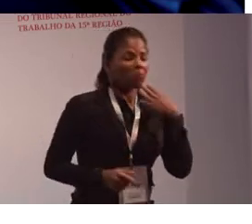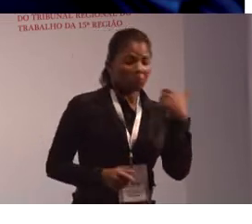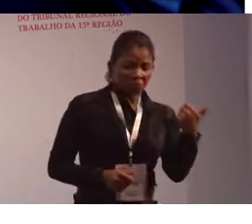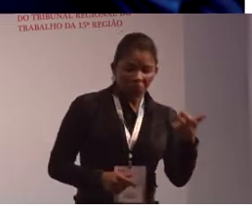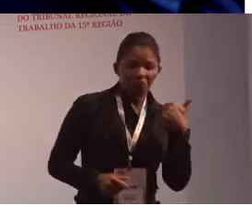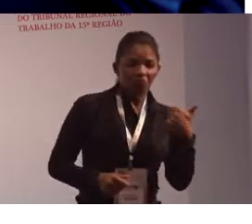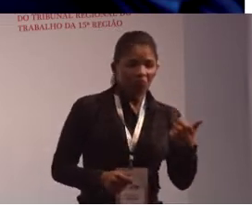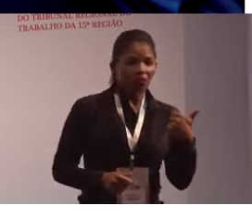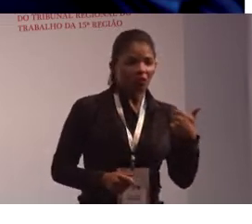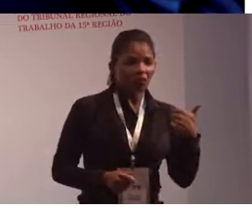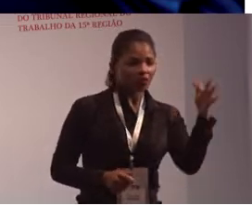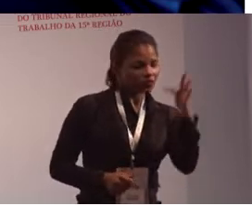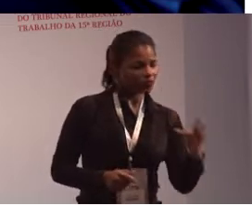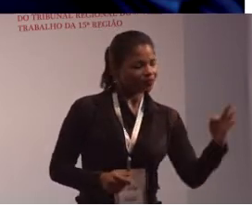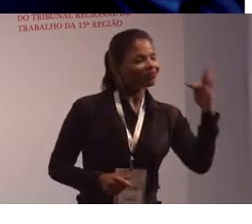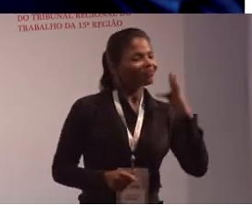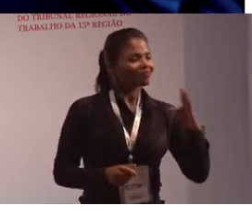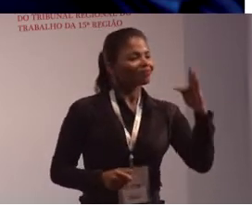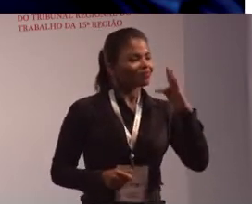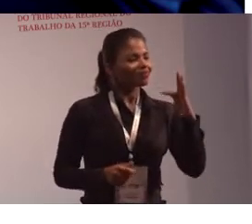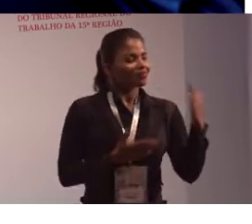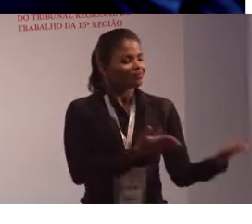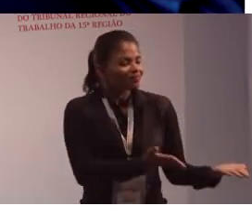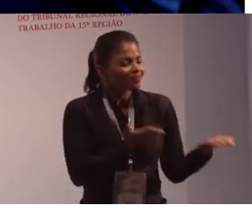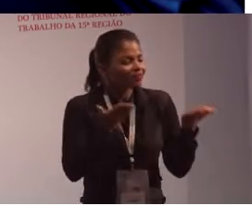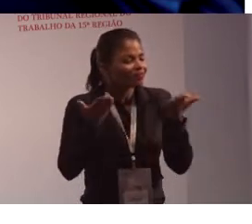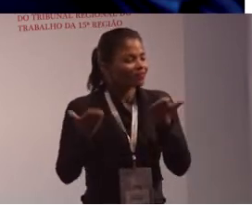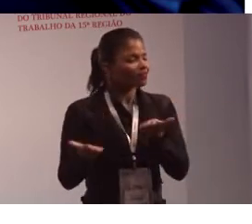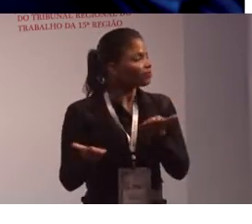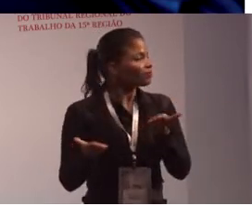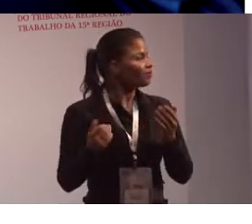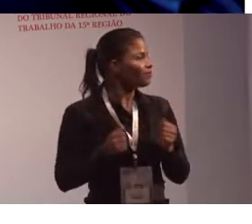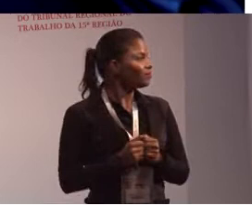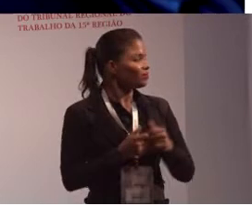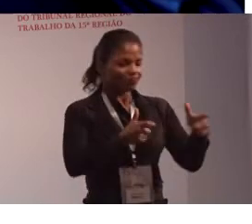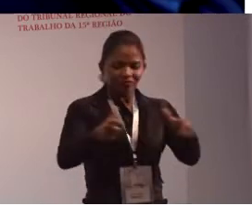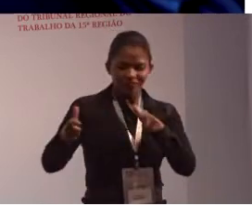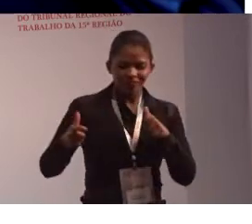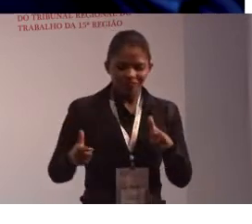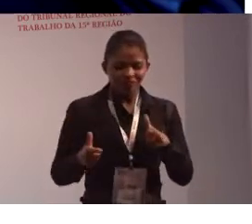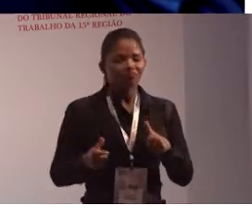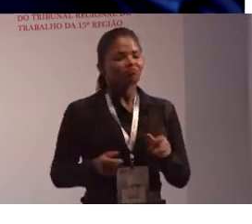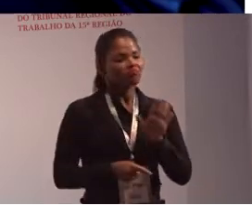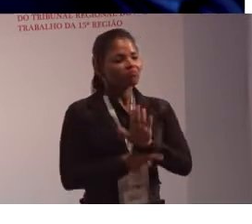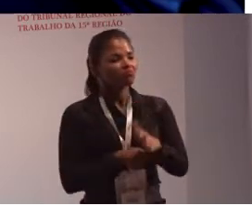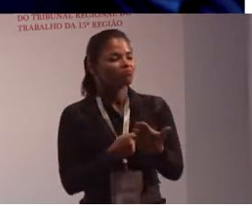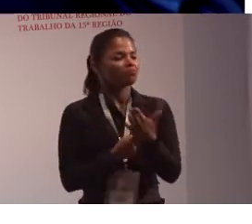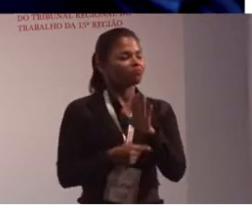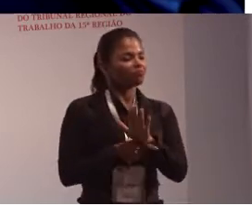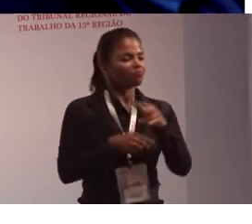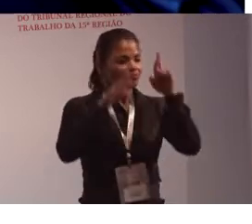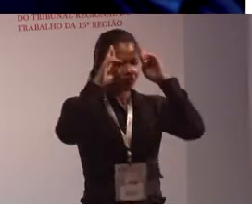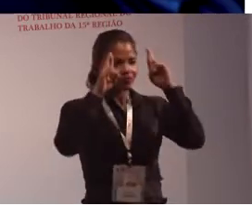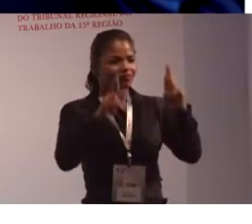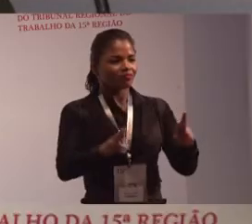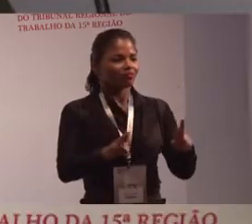porque essa diversidade tende a trazer ambientes mais colaborativos e mais respeitosos, mas, por